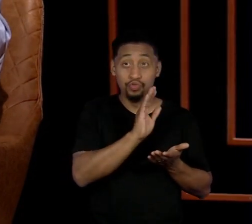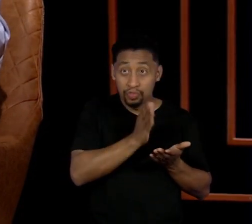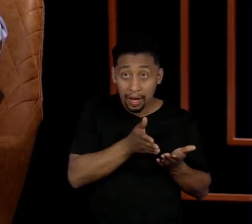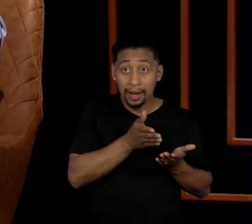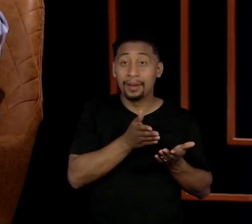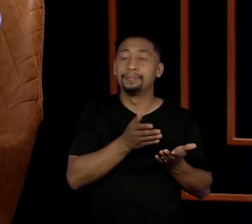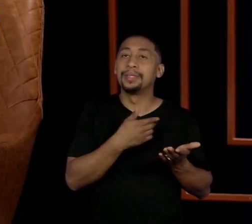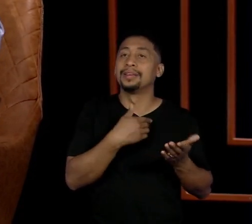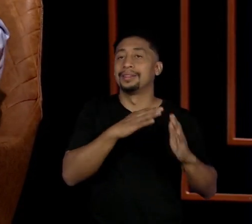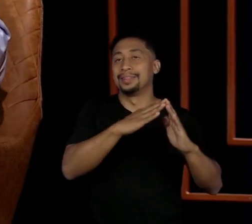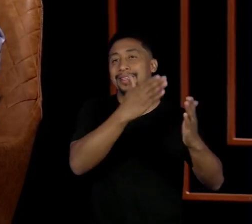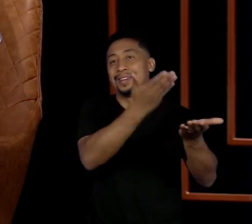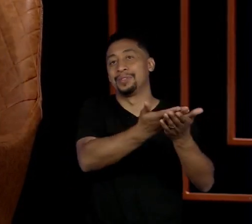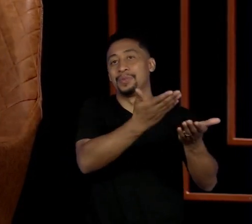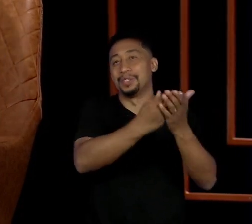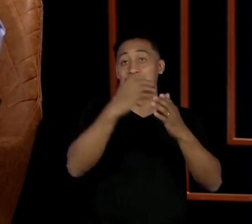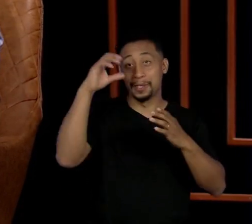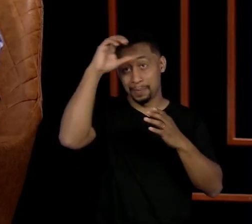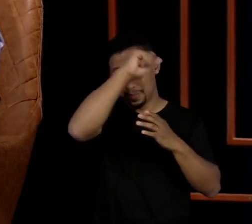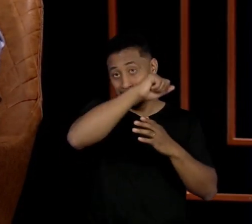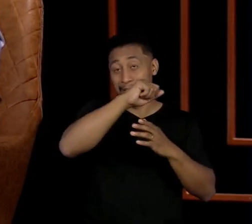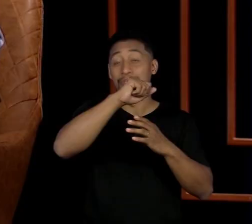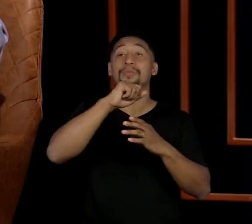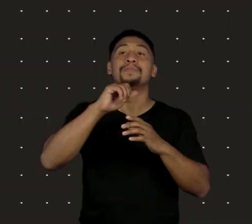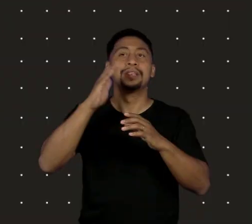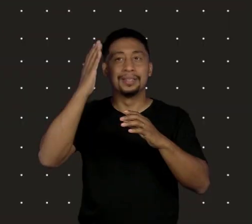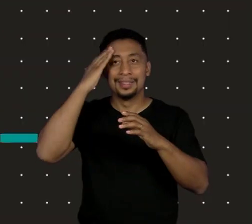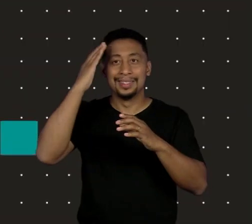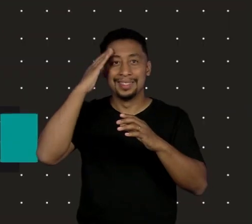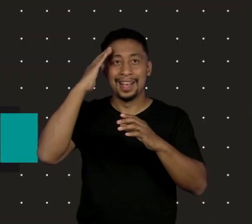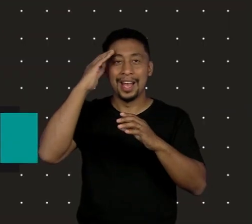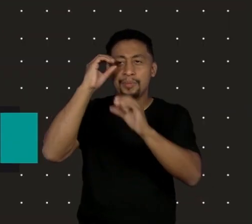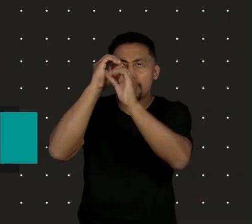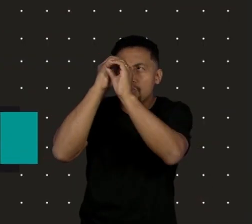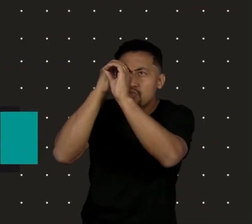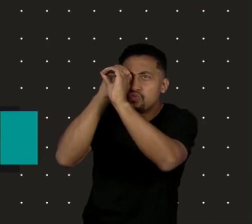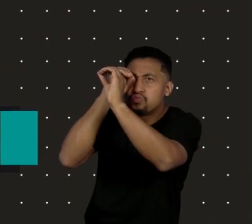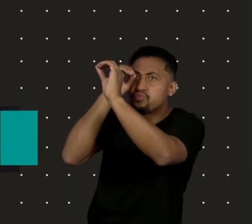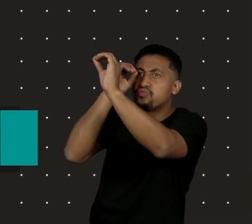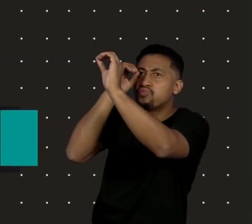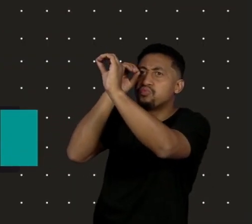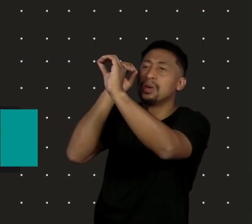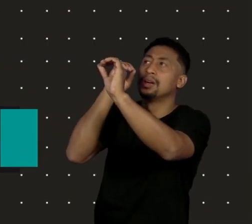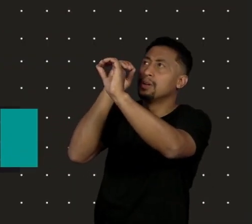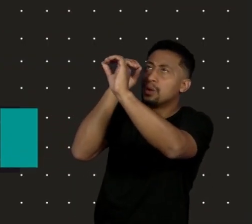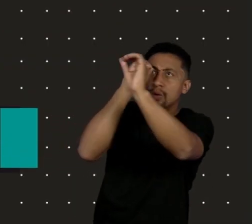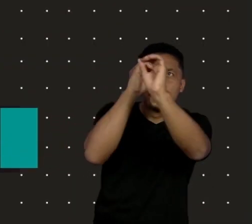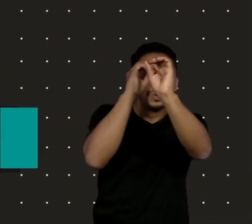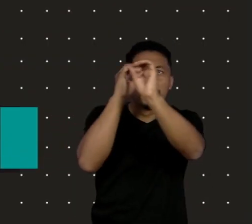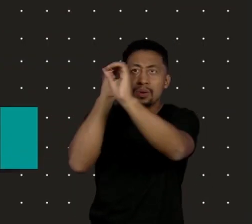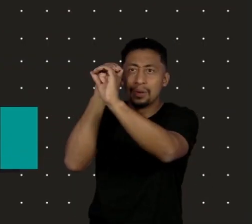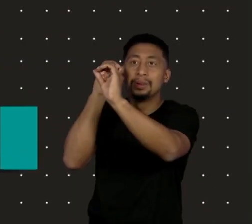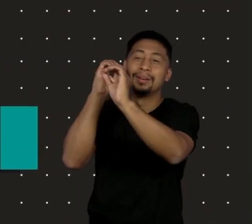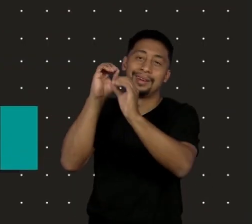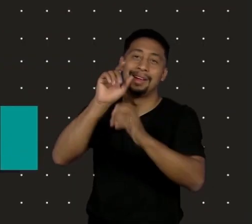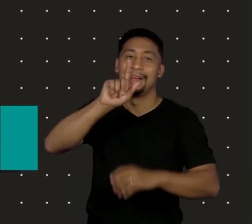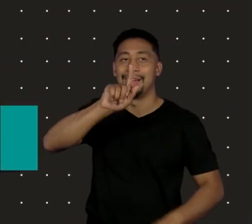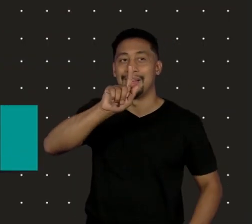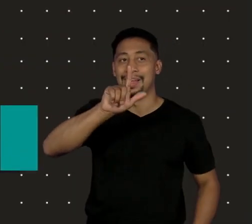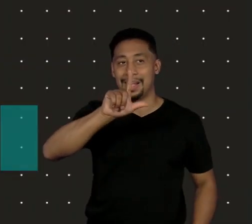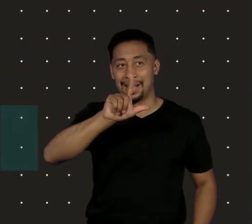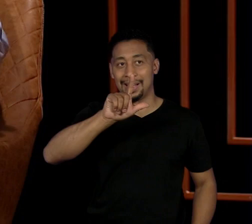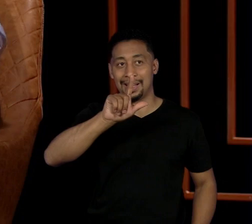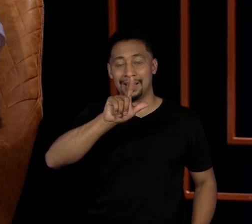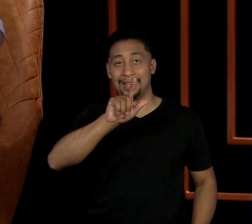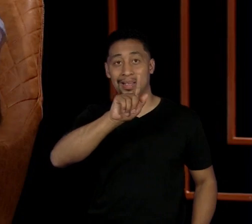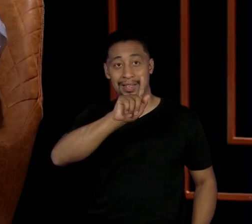nós aprendemos sobre o Galileu, a montagem do Zé Celso, do Brecht, que era uma montagem icônica do teatro brasileiro. Vocês aqui nesse programa falam o